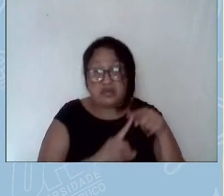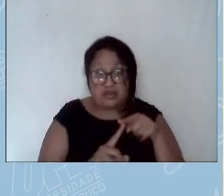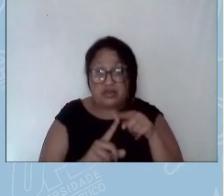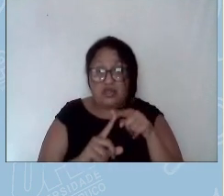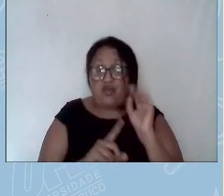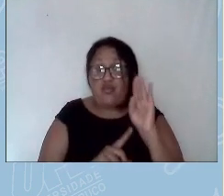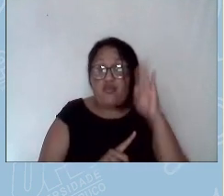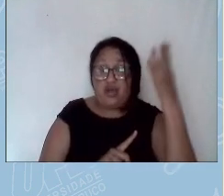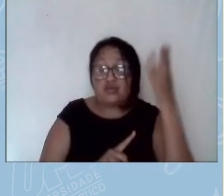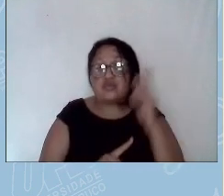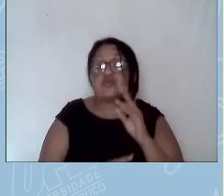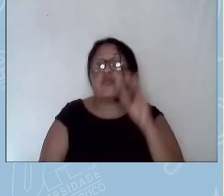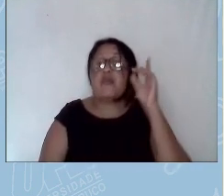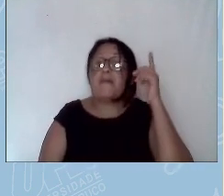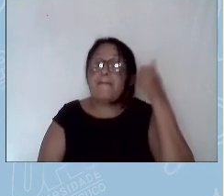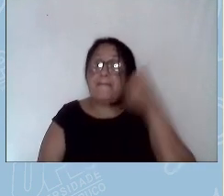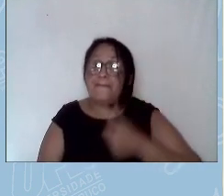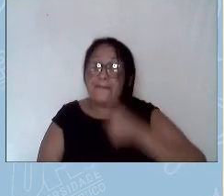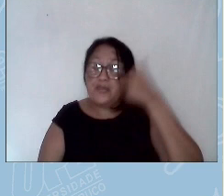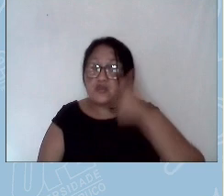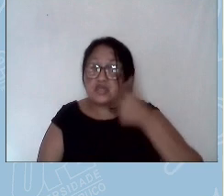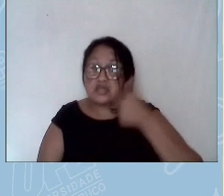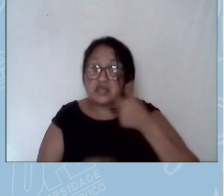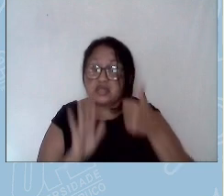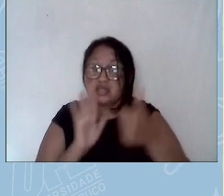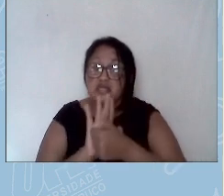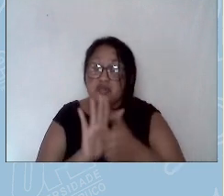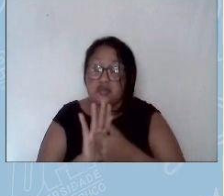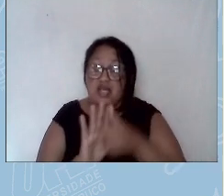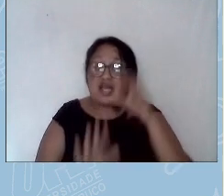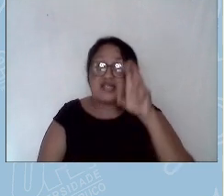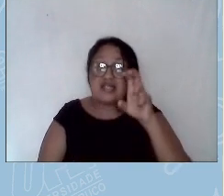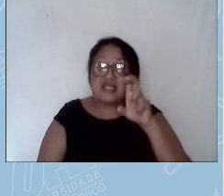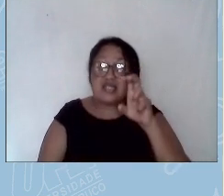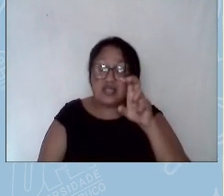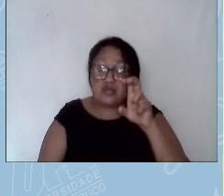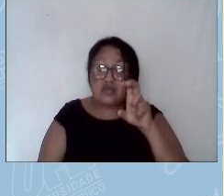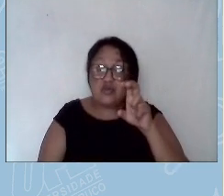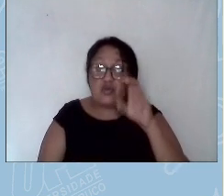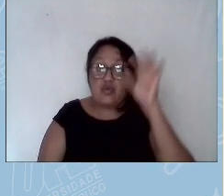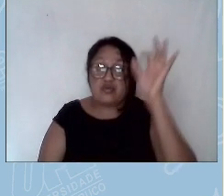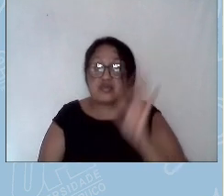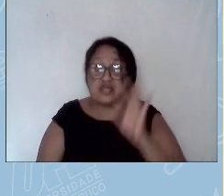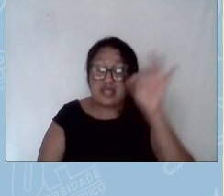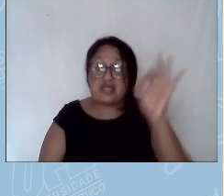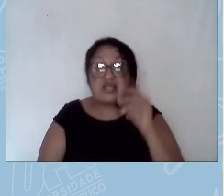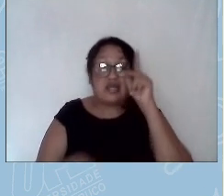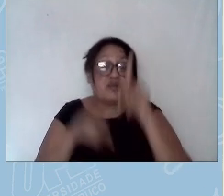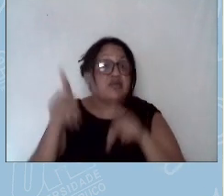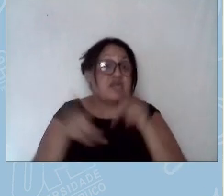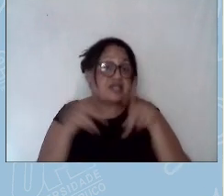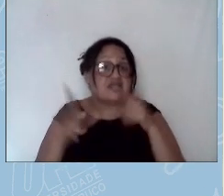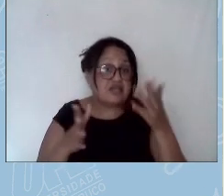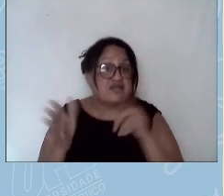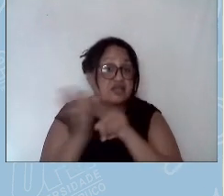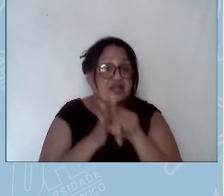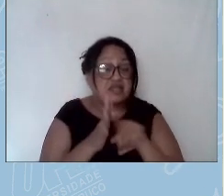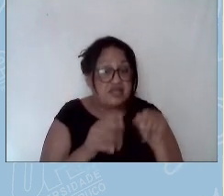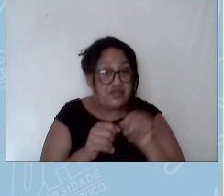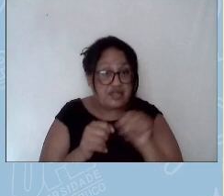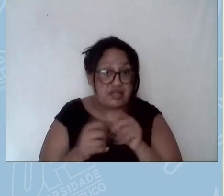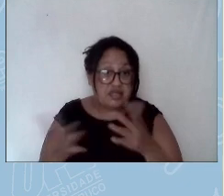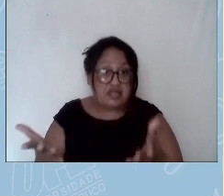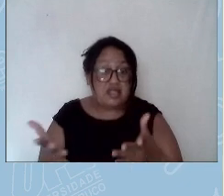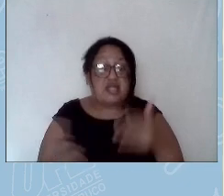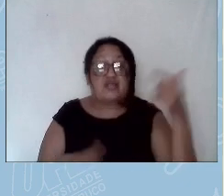falso positivo ocorre para 5% da população testada e que o erro do segundo tipo o